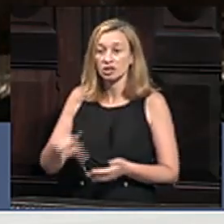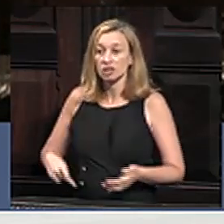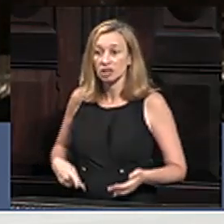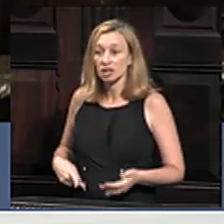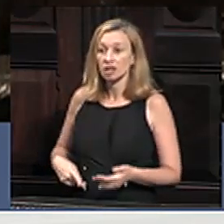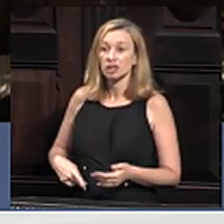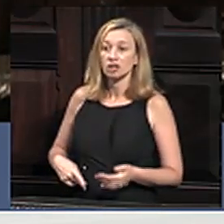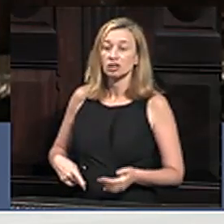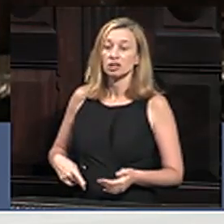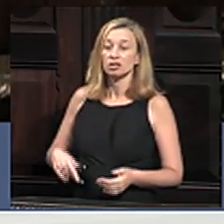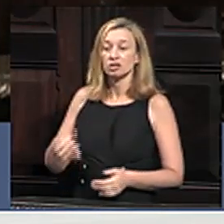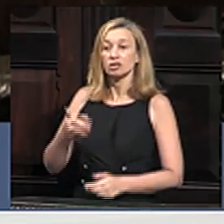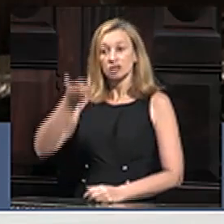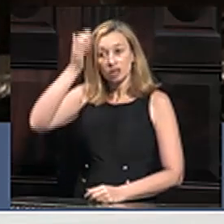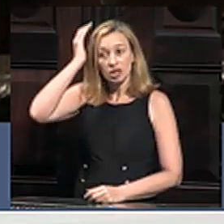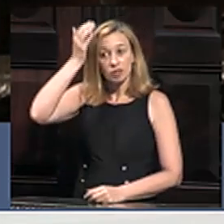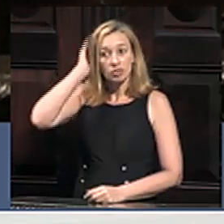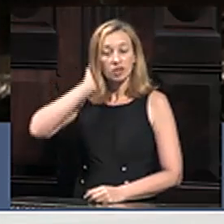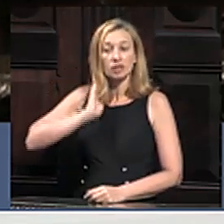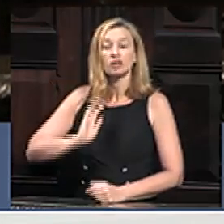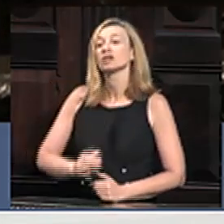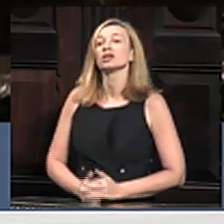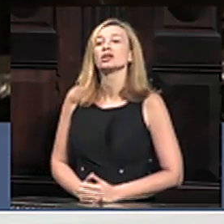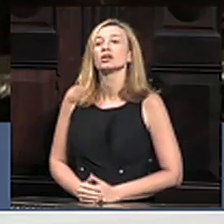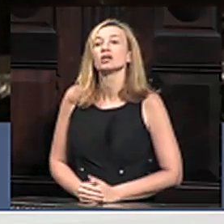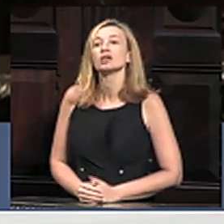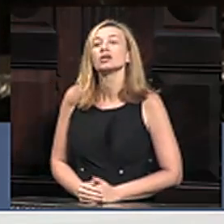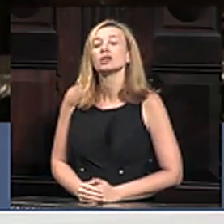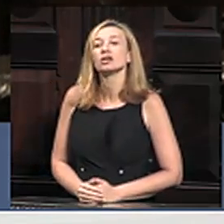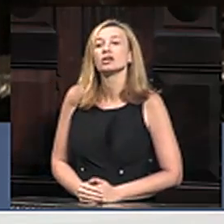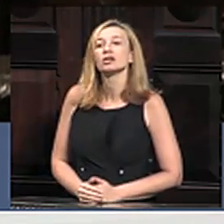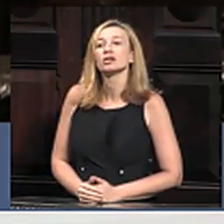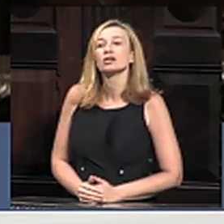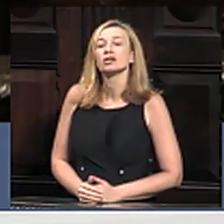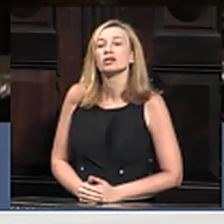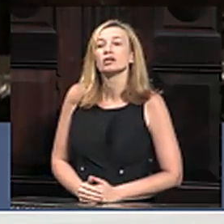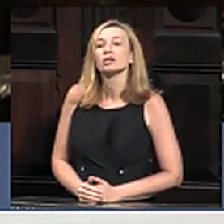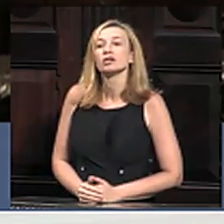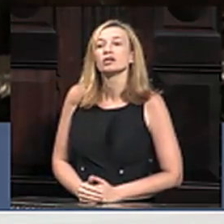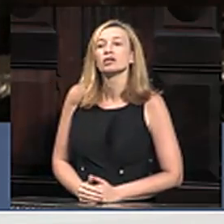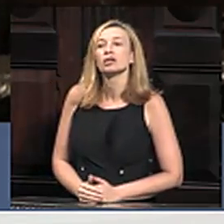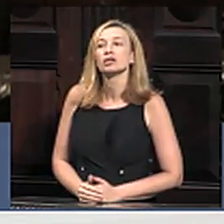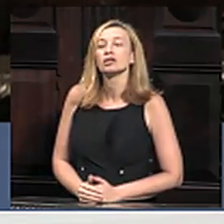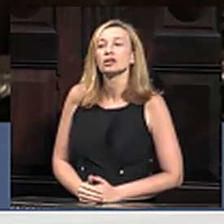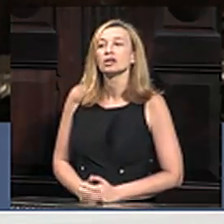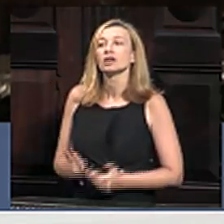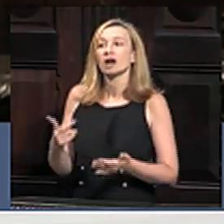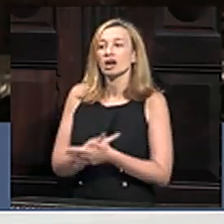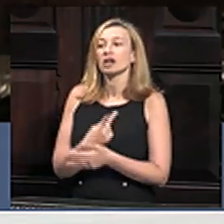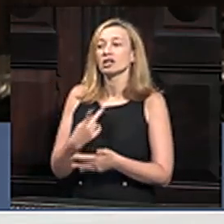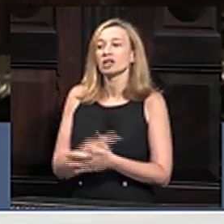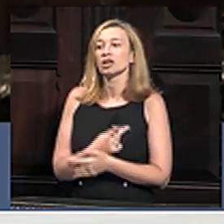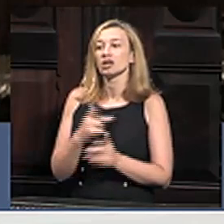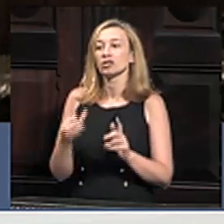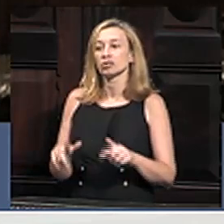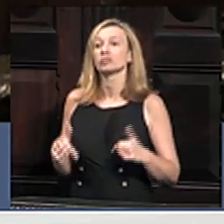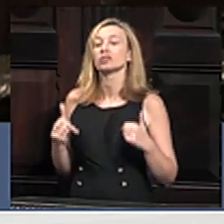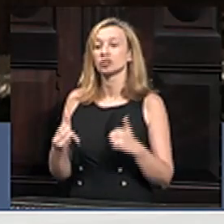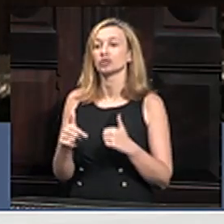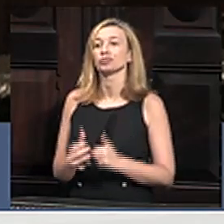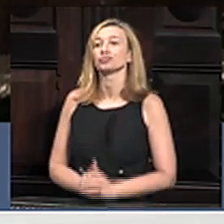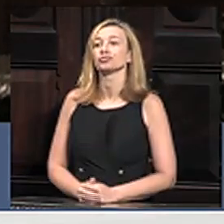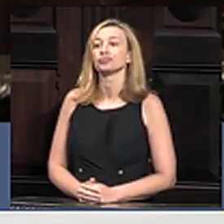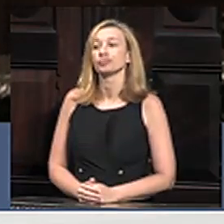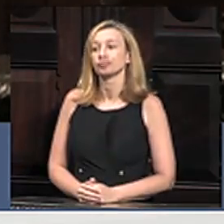foi destituída, entre aspas, com a observância da Constituição. Não houve observância.